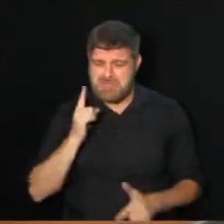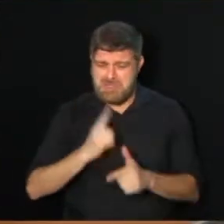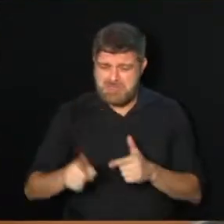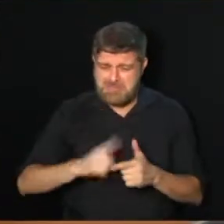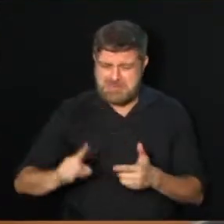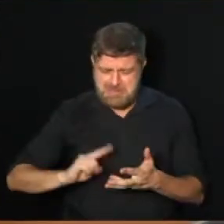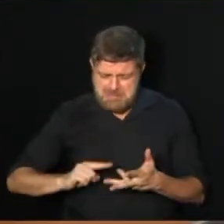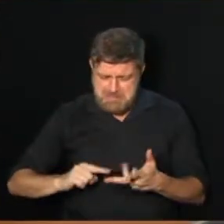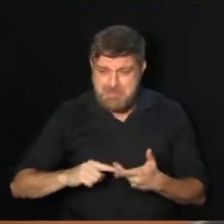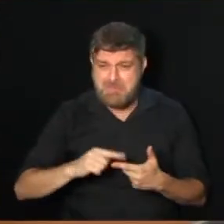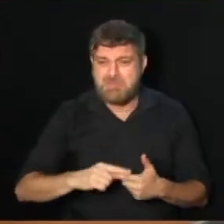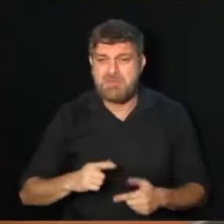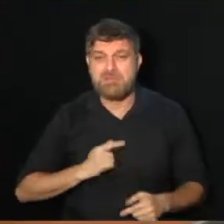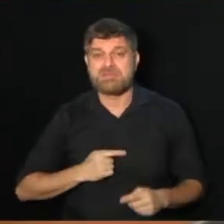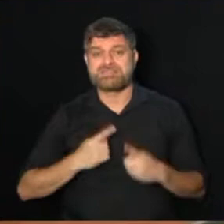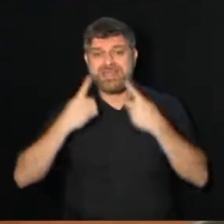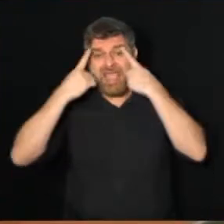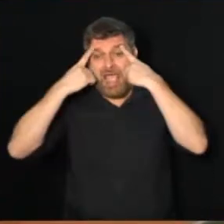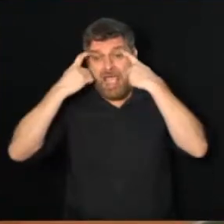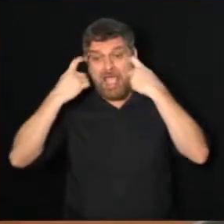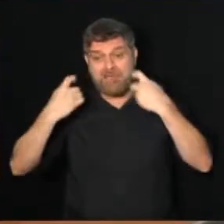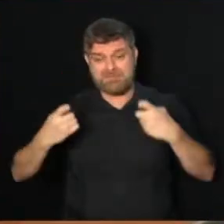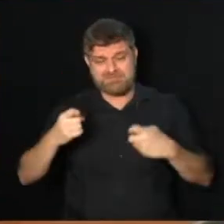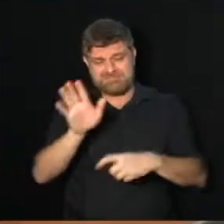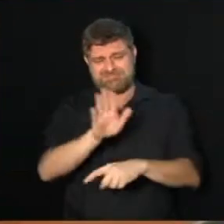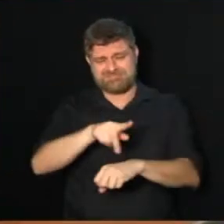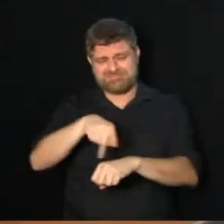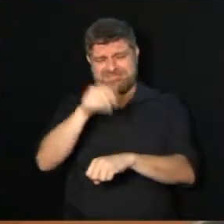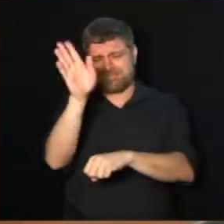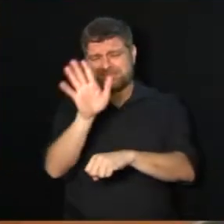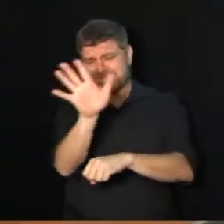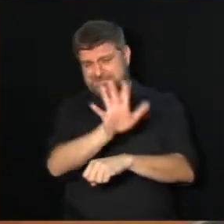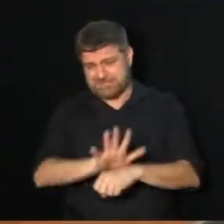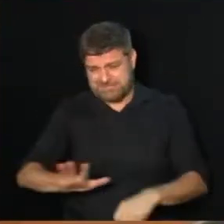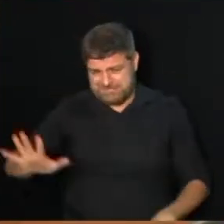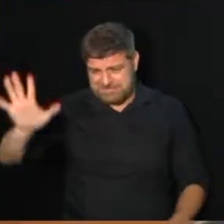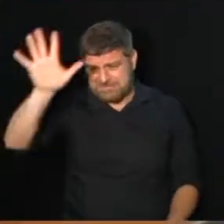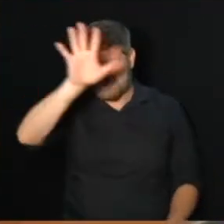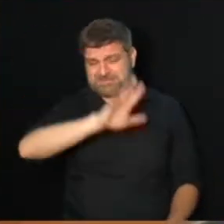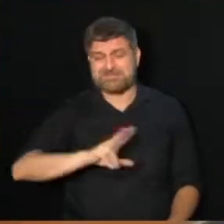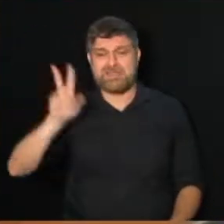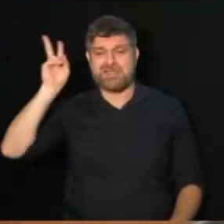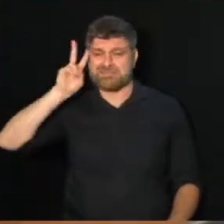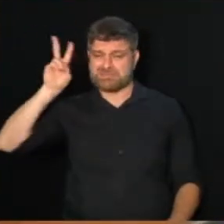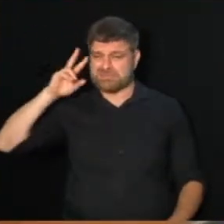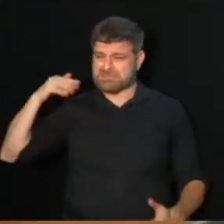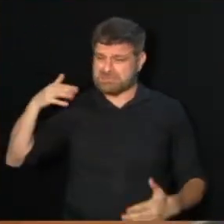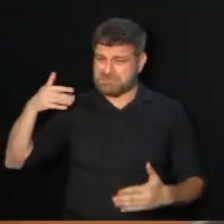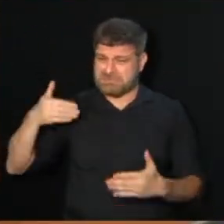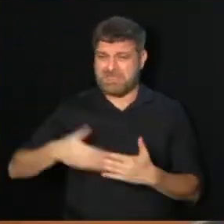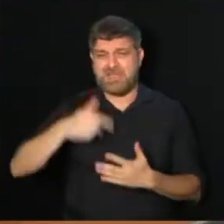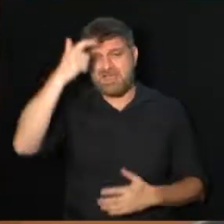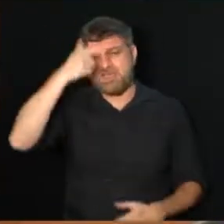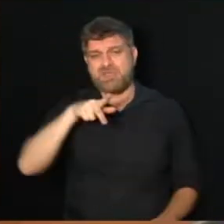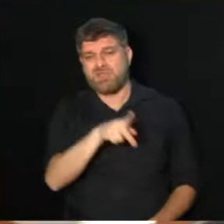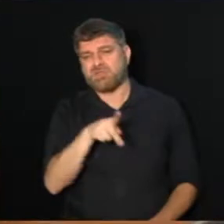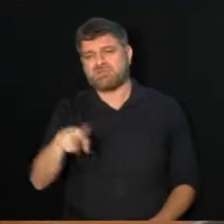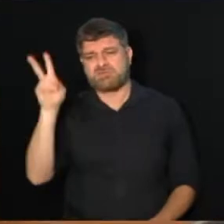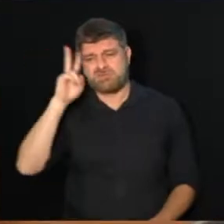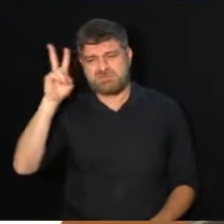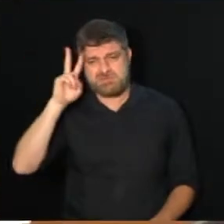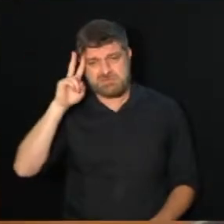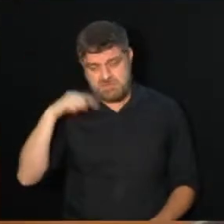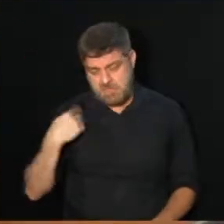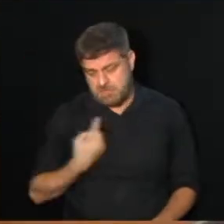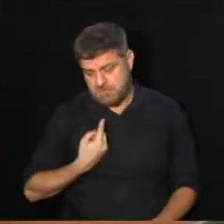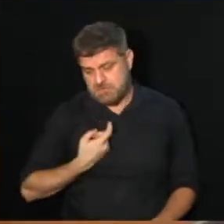diários, tal, mas as violências no nosso Brasil, ela é estrutural, né? Ela é histórica, né? Eu sou professor de história e todo mundo que vive aqui,